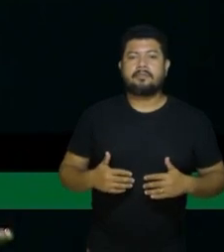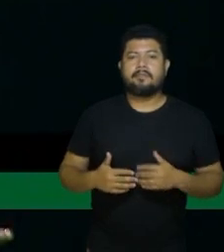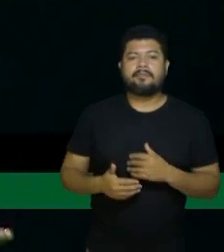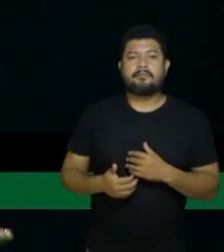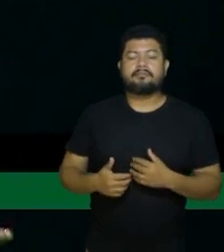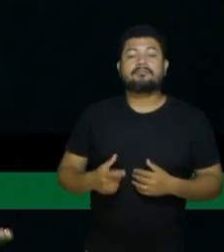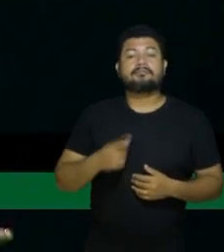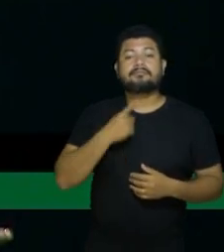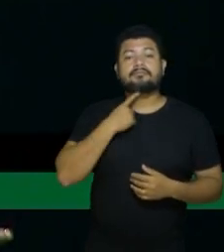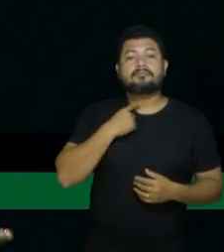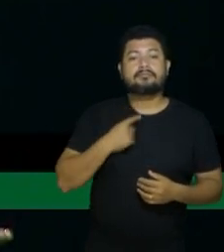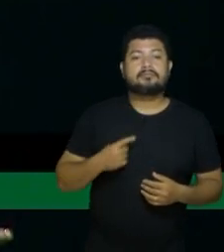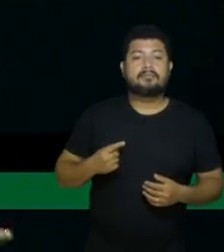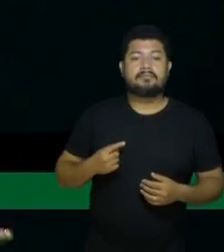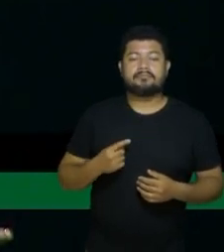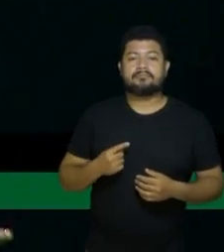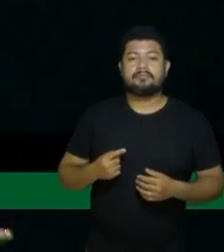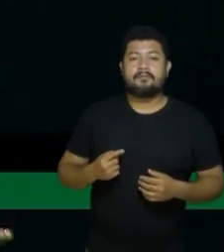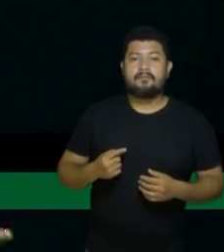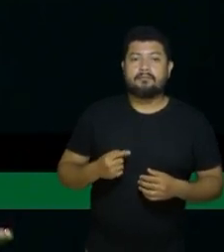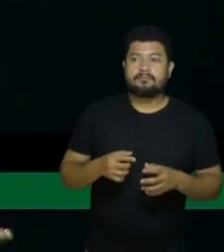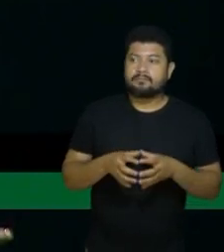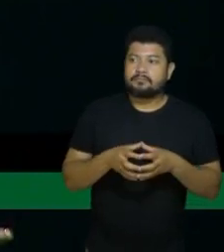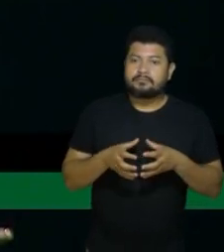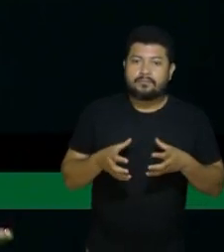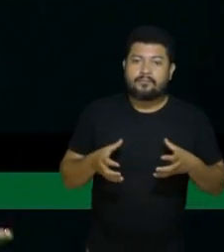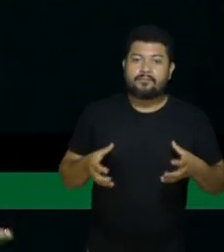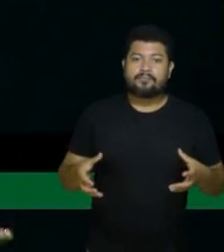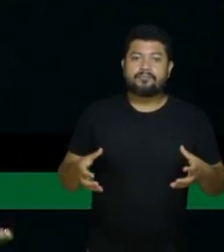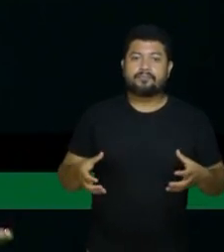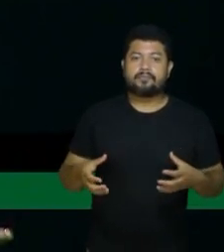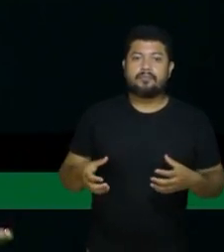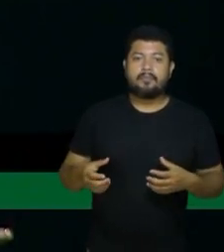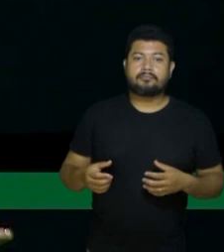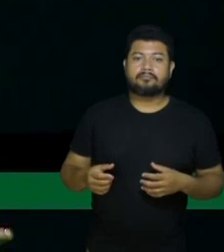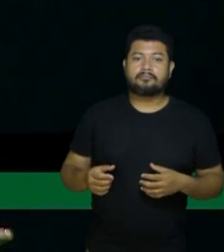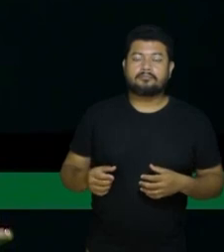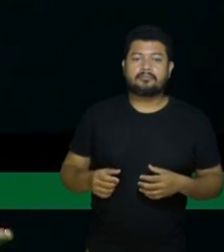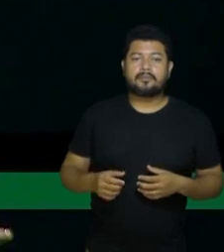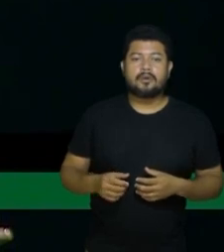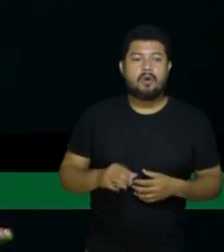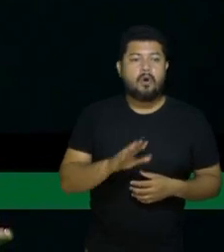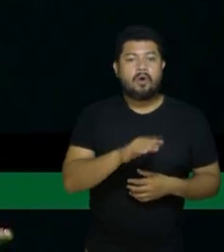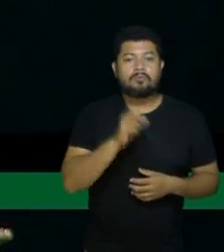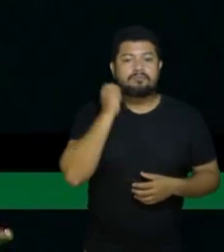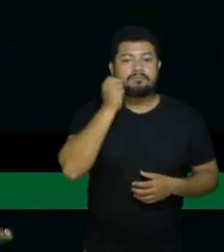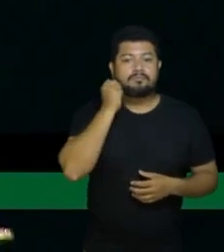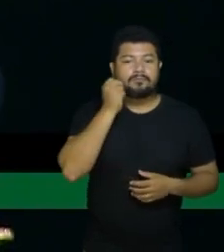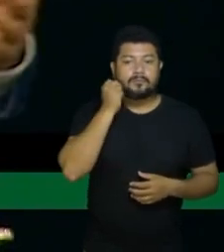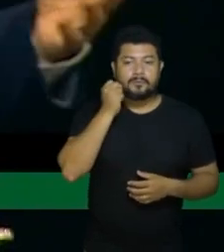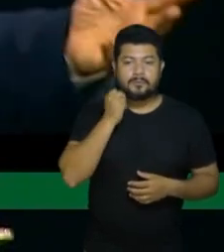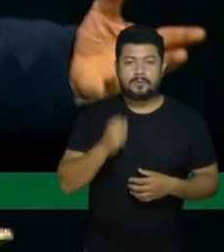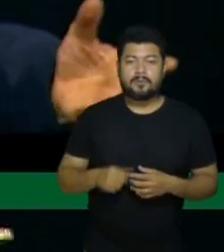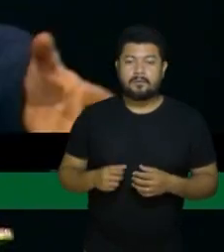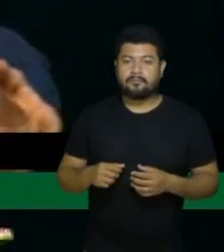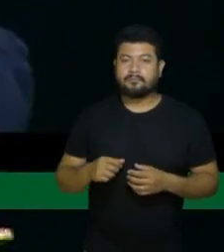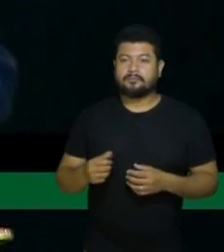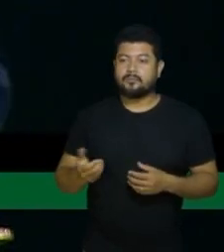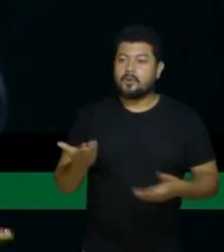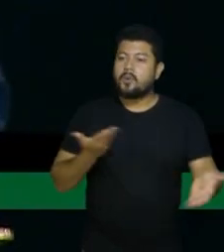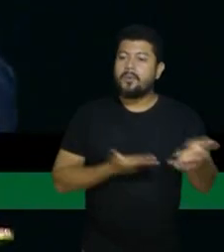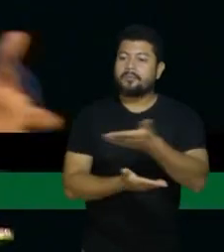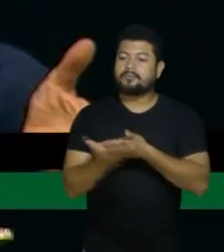vontade cada vez maior Senador dalírio de a gente poder aqui colaborar e interagir é